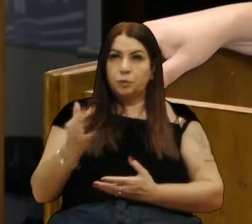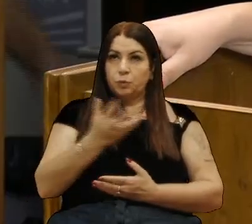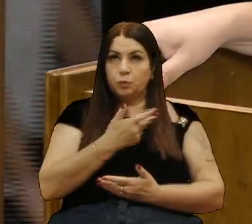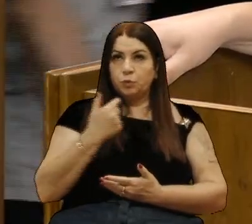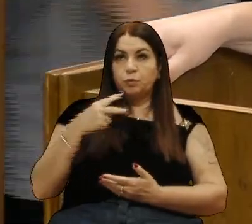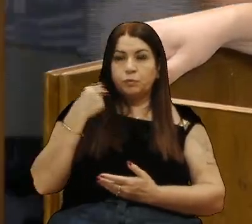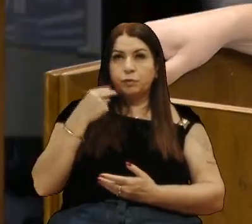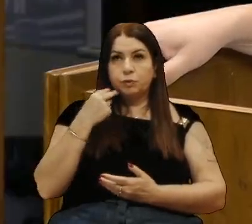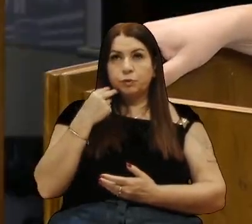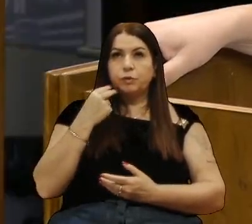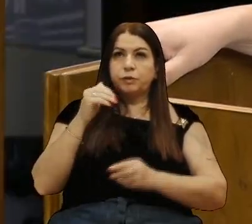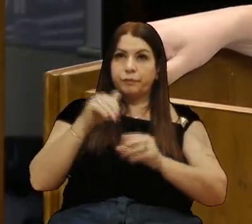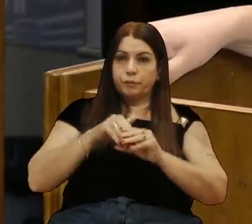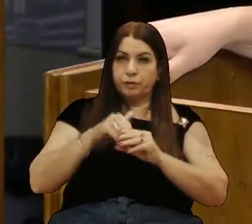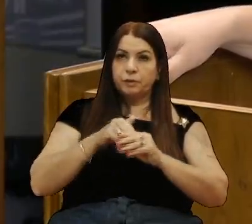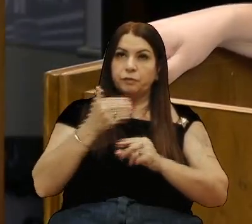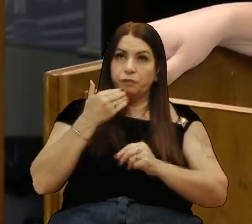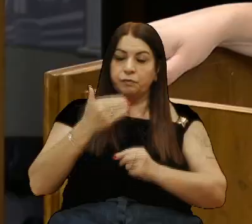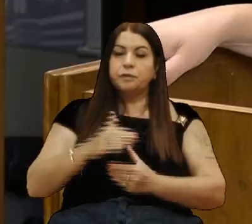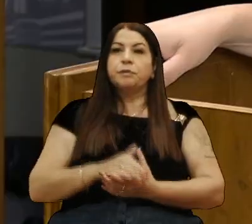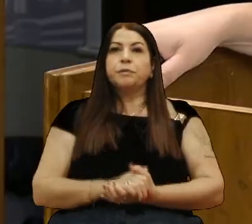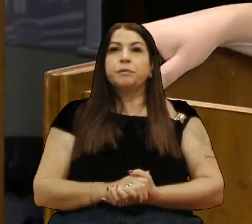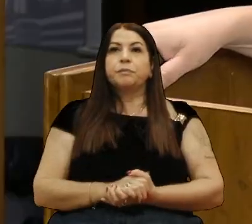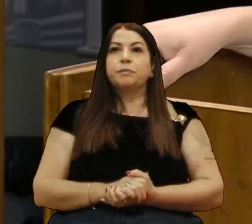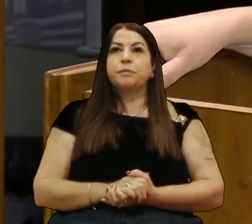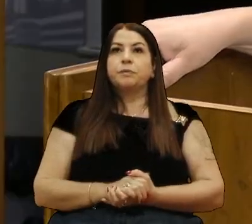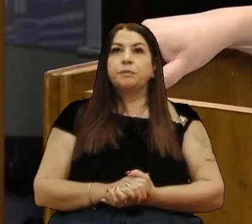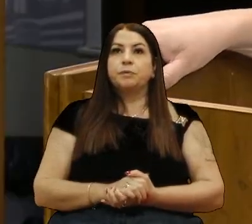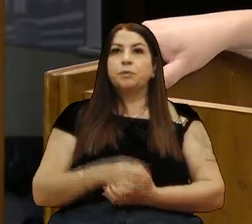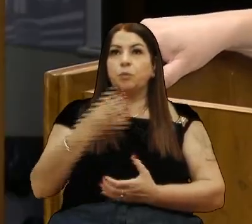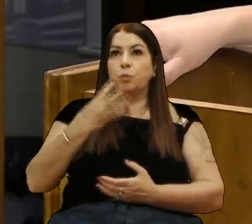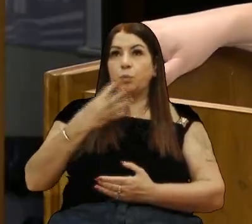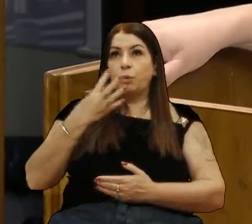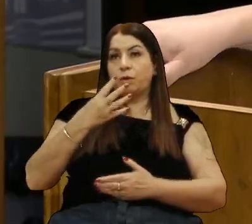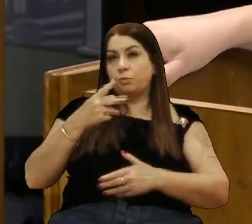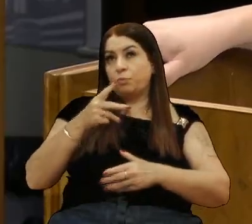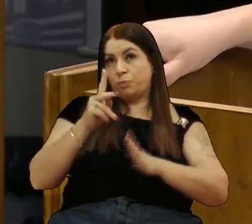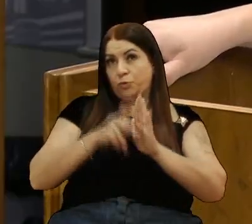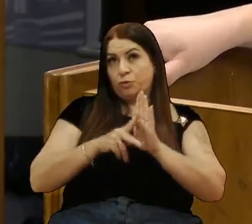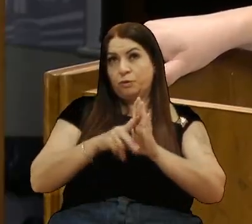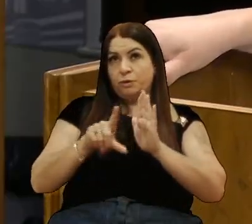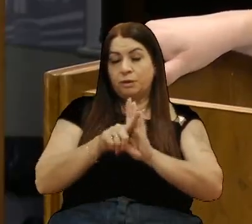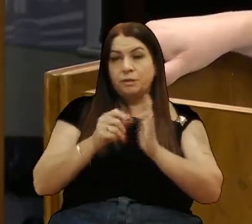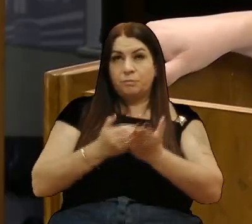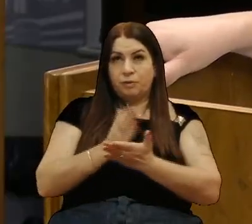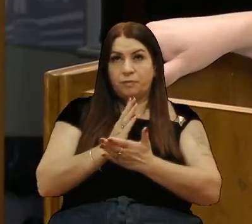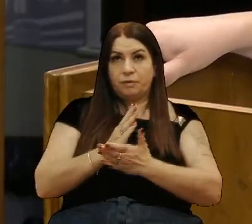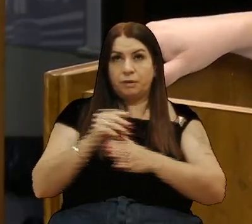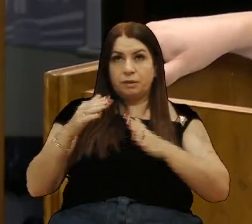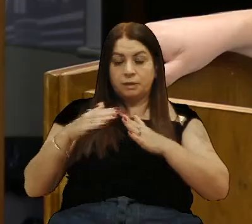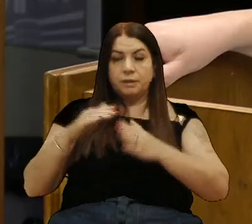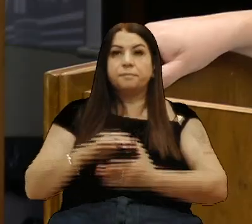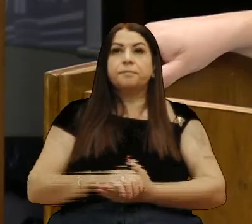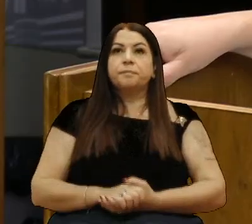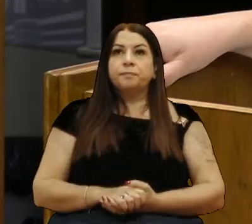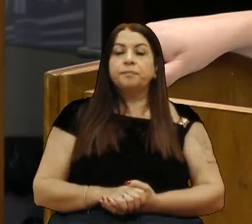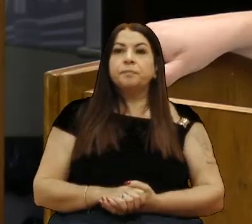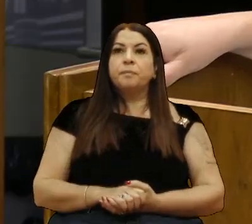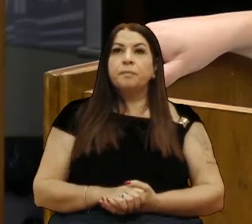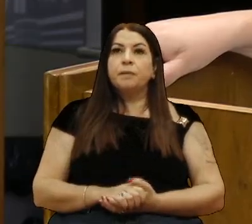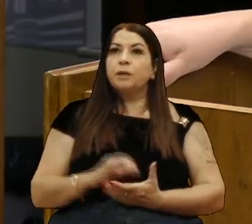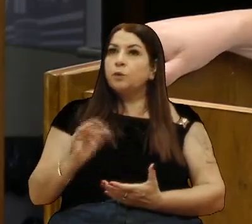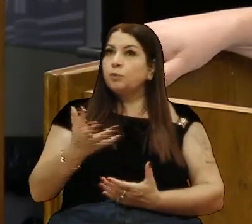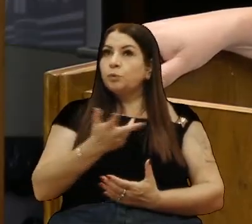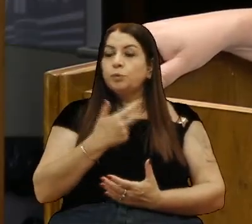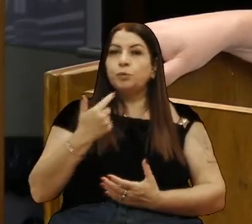os vereadores que votaram favoravelmente. O nosso 4º projeto de lei aprovado nessa casa, né? Todos